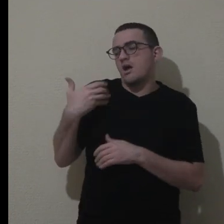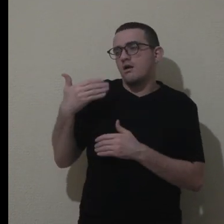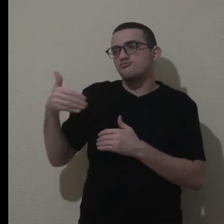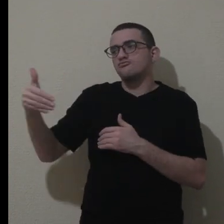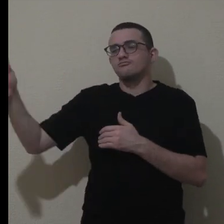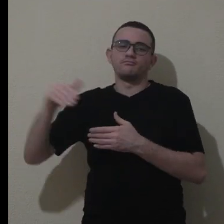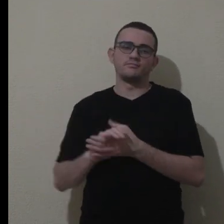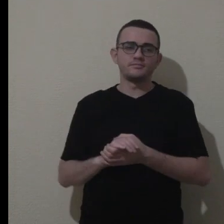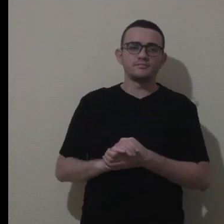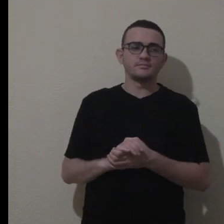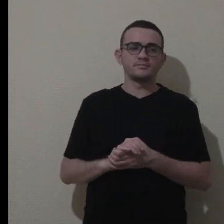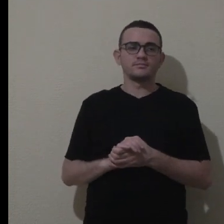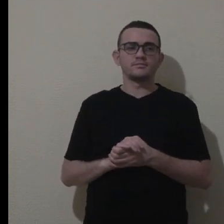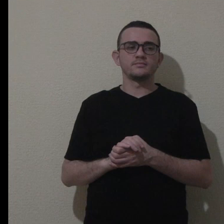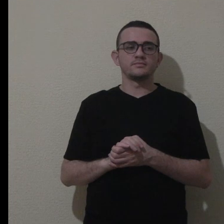vida aí.